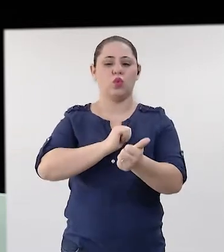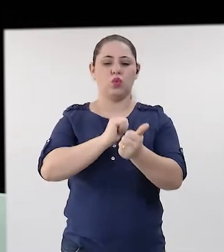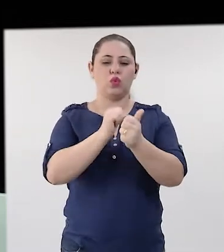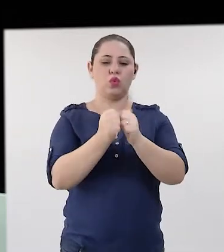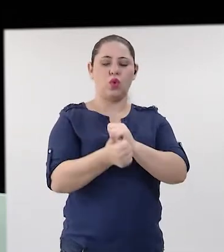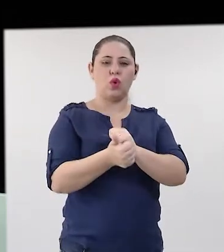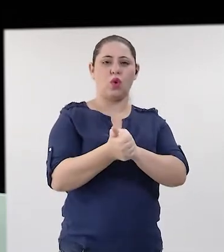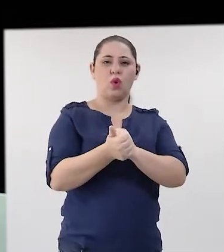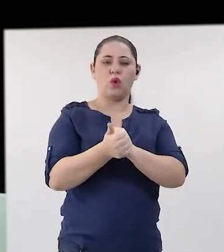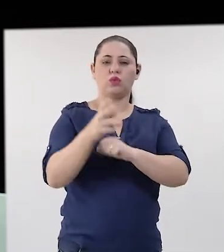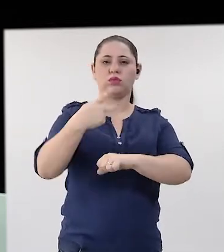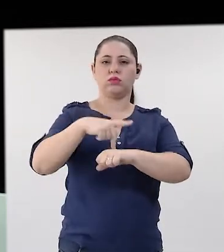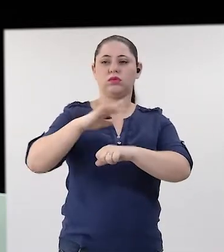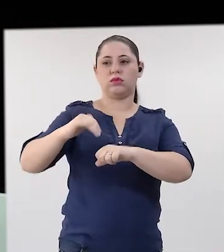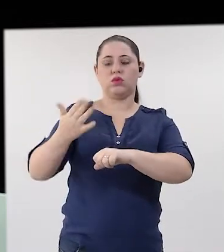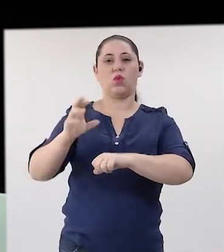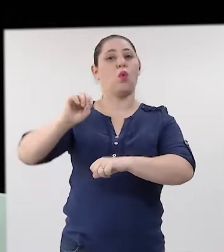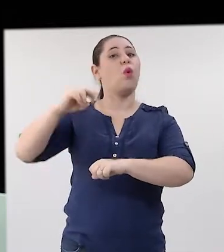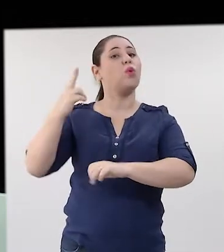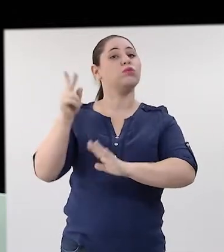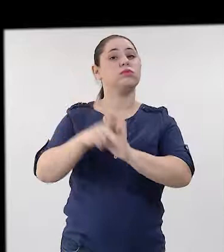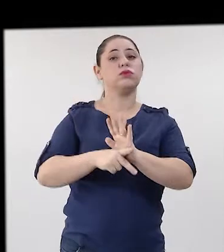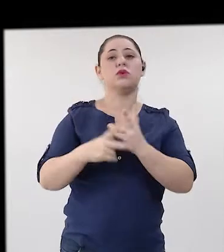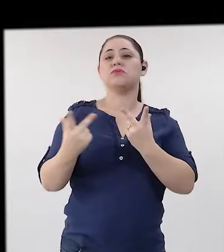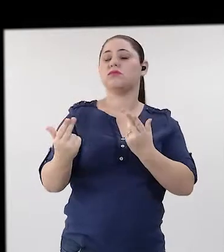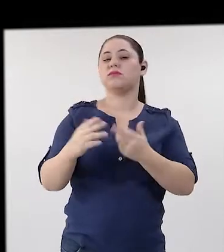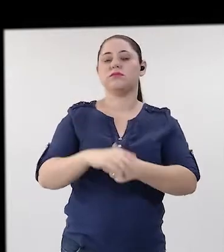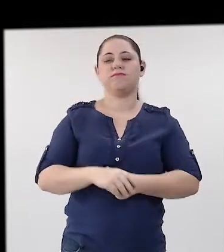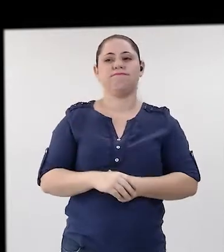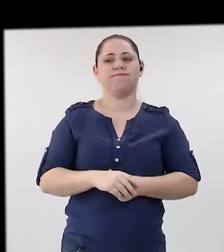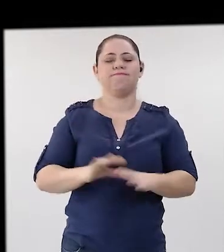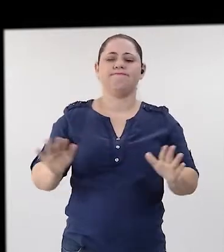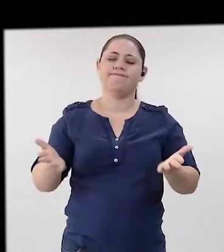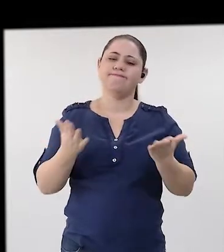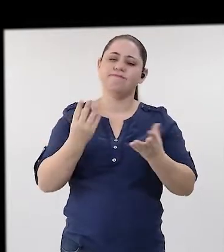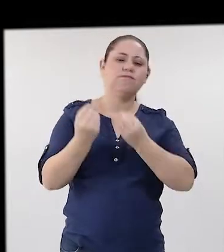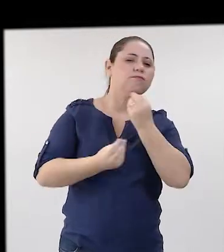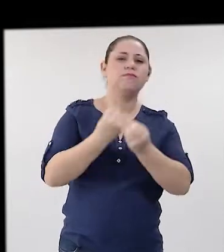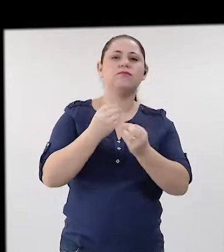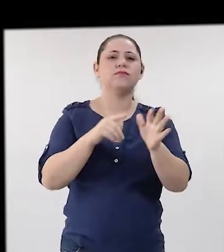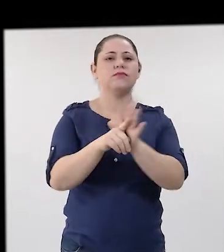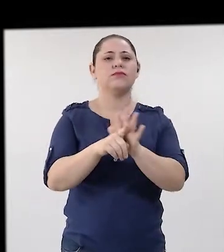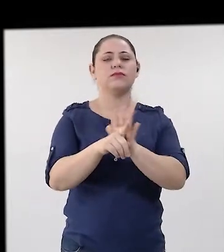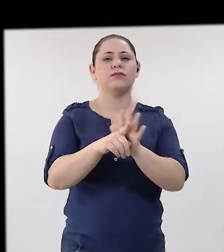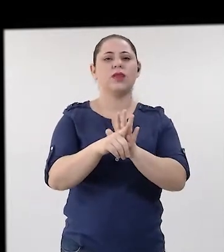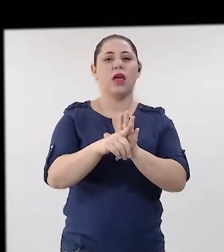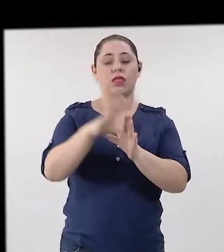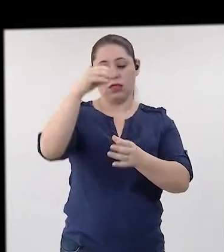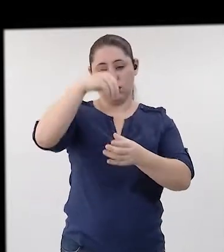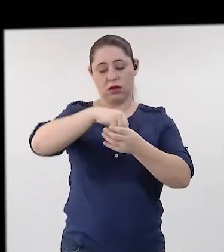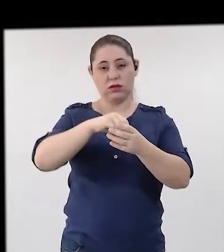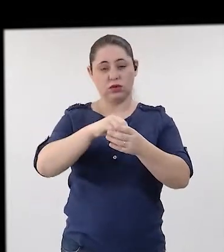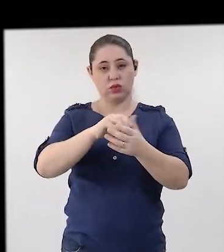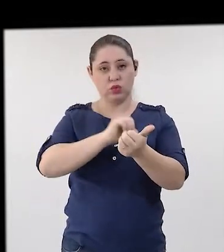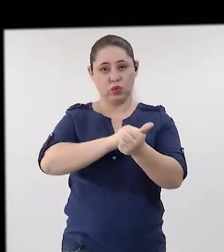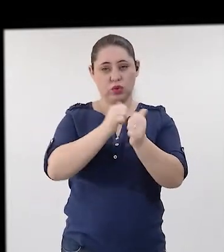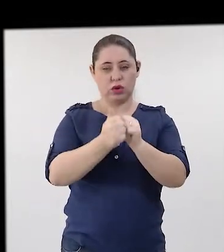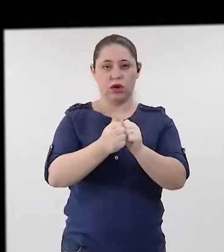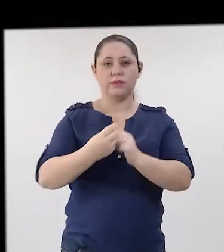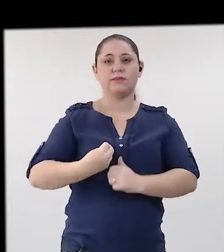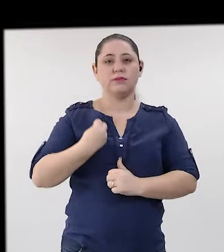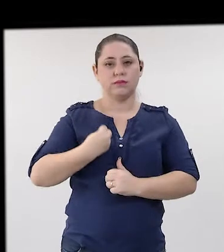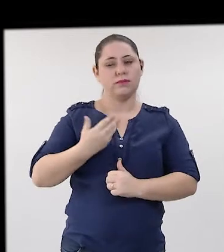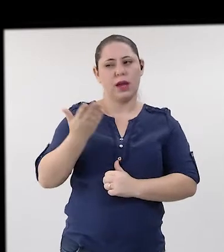especificamente para concorrer à maratona ou já vem de um outro projeto? A iniciativa ela surgiu para competir dentro da